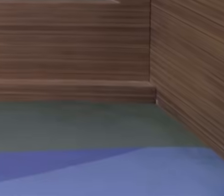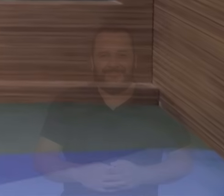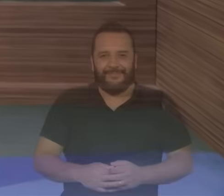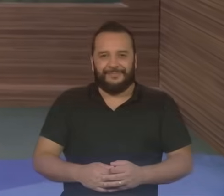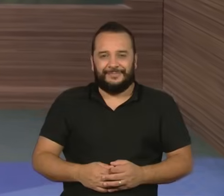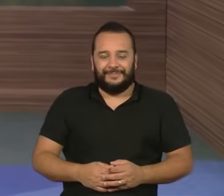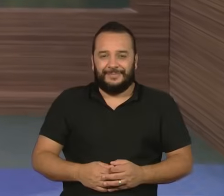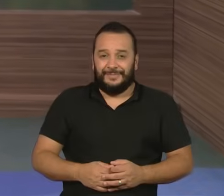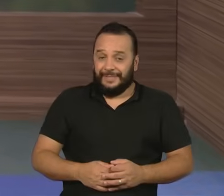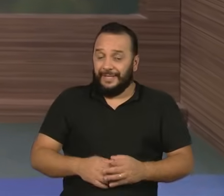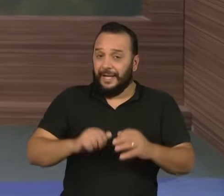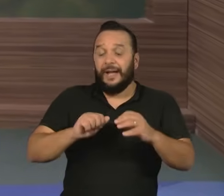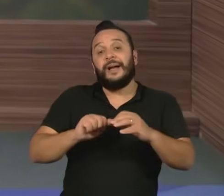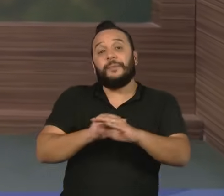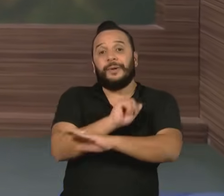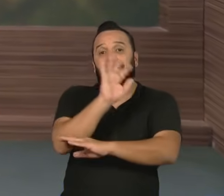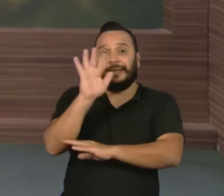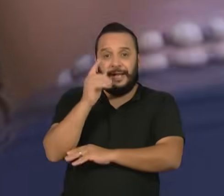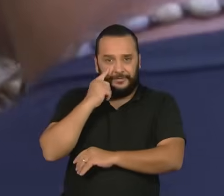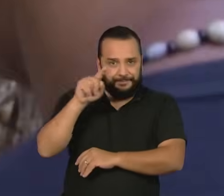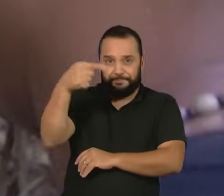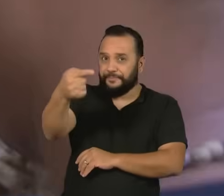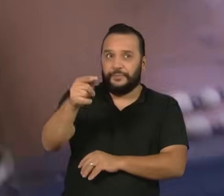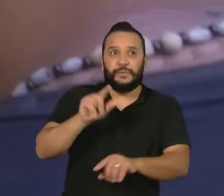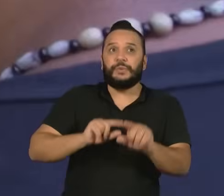A seguir aqui no Repórter Eco.